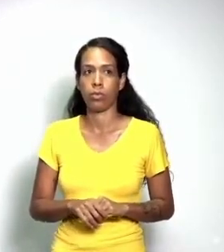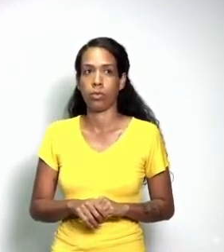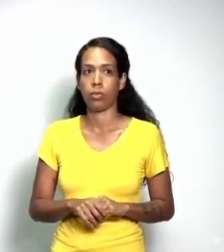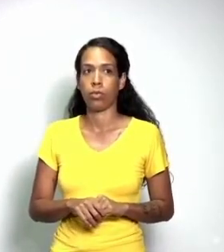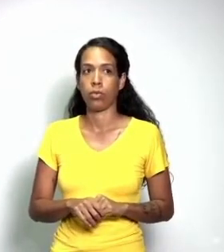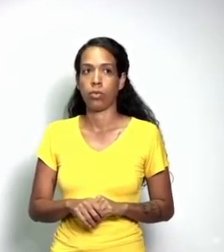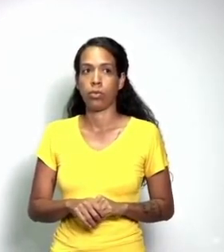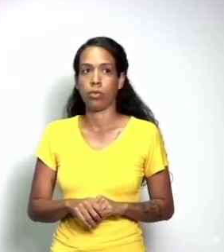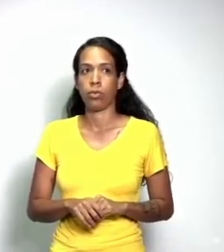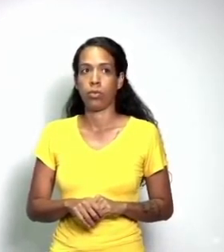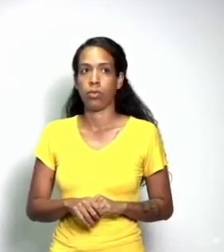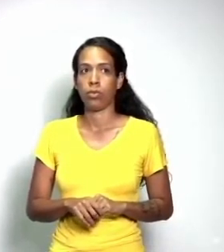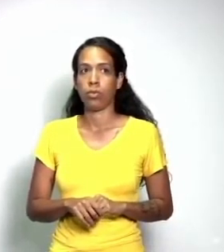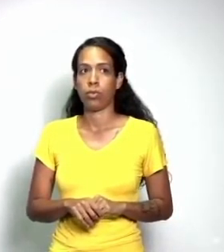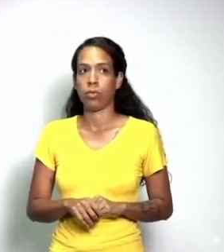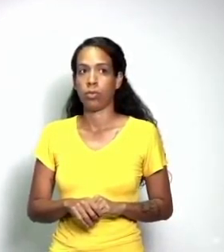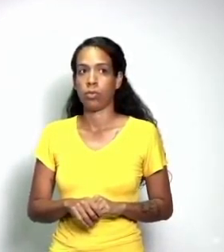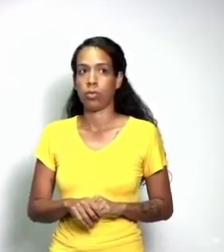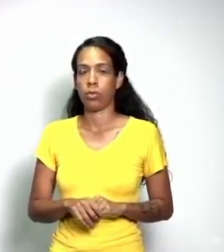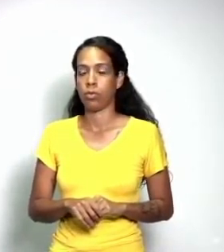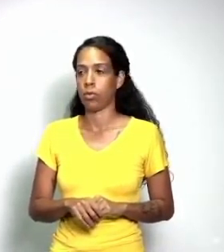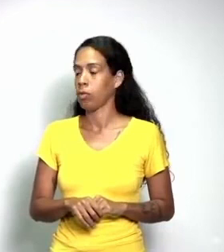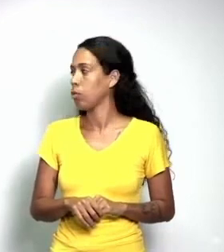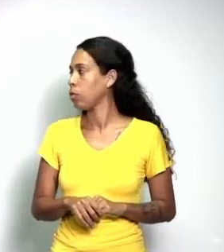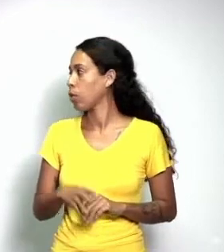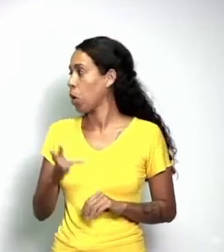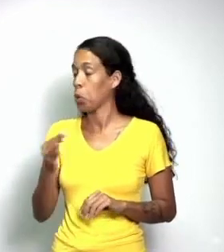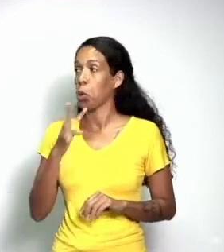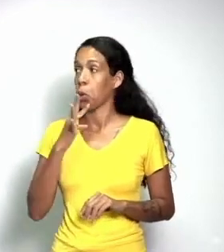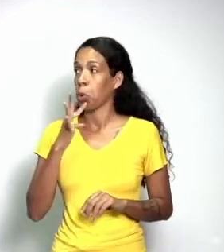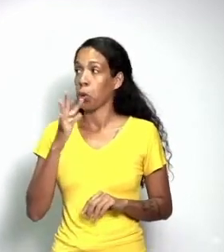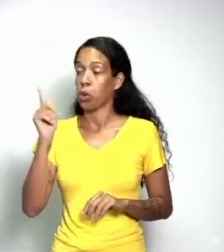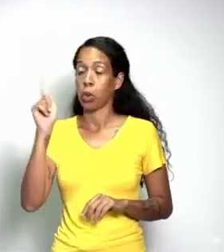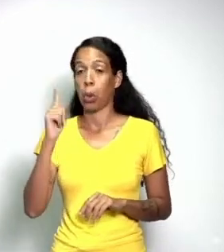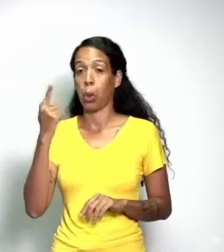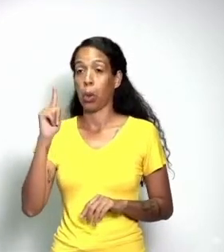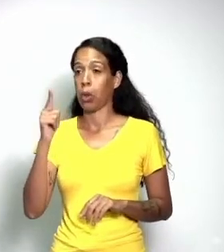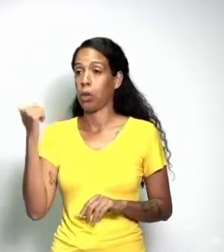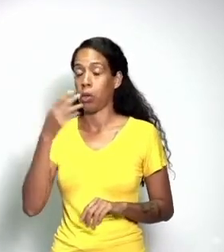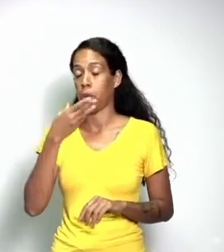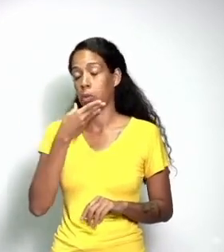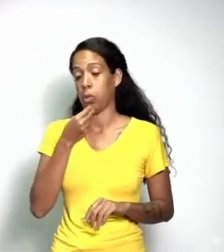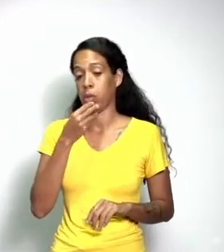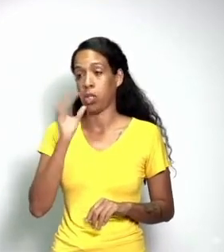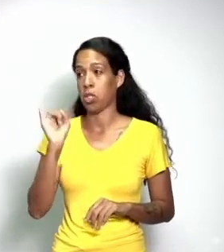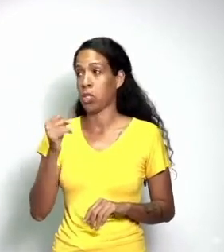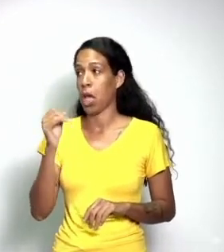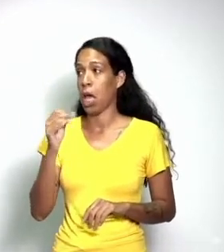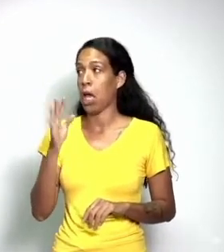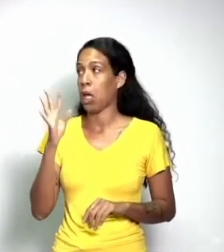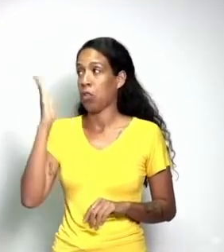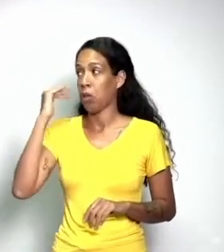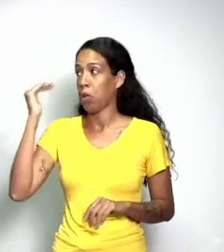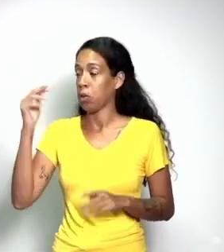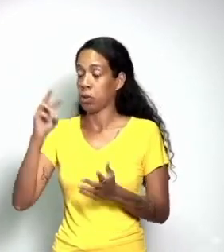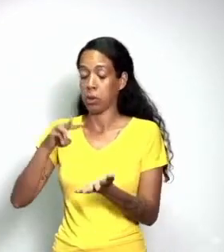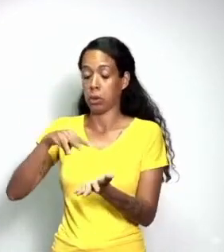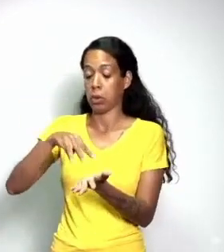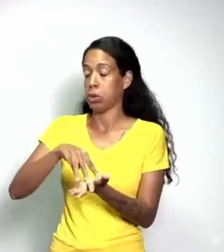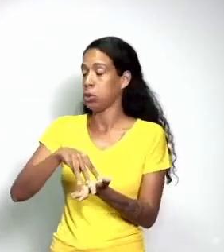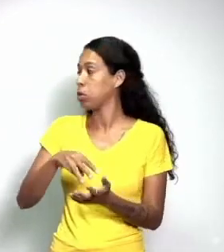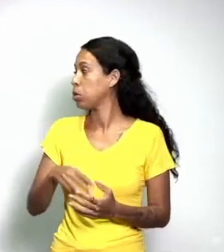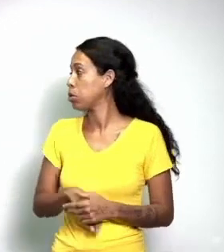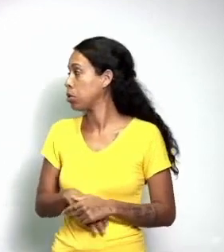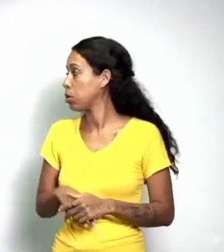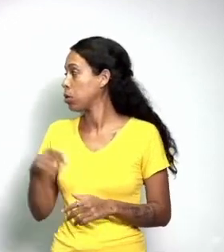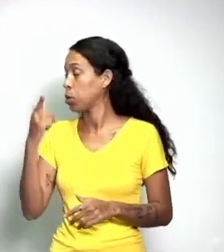é o tripé dele. É um monstro muito conhecido em Goiânia. Todo mundo já está familiarizado com esse tripé dele, porque ninguém